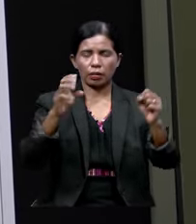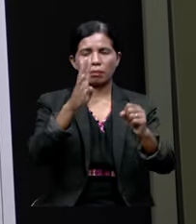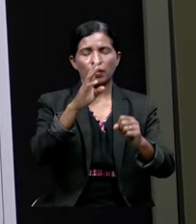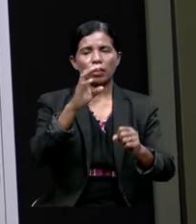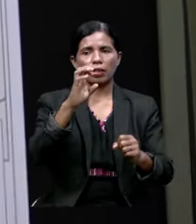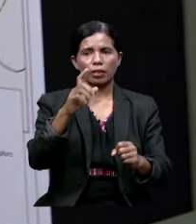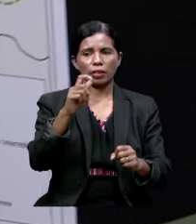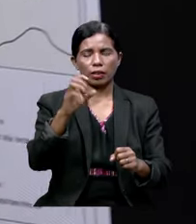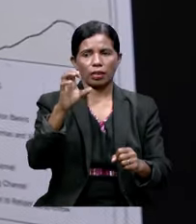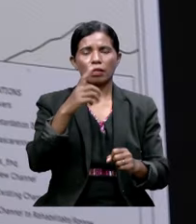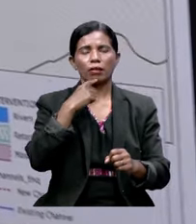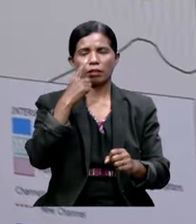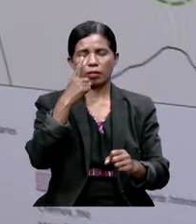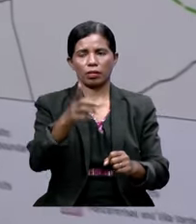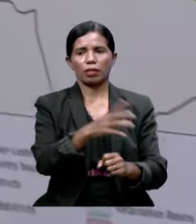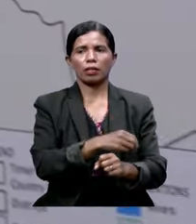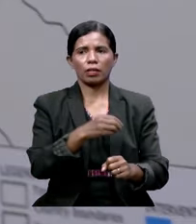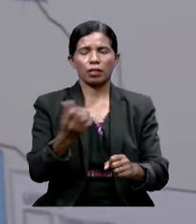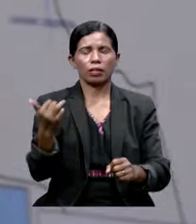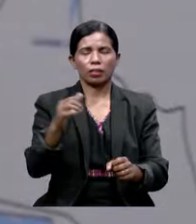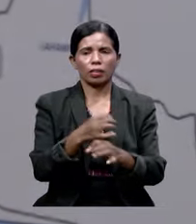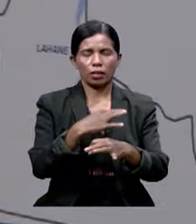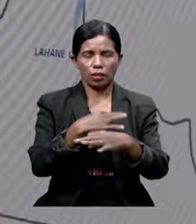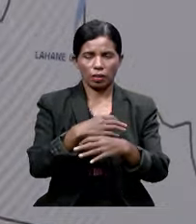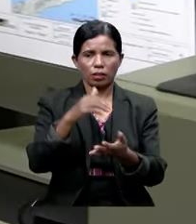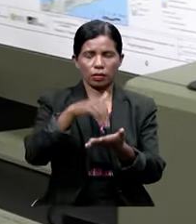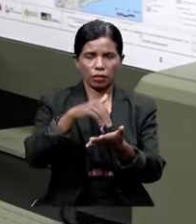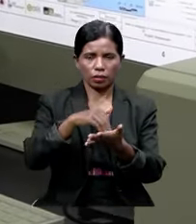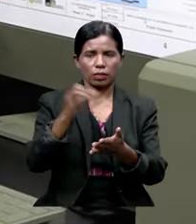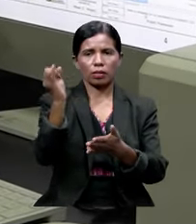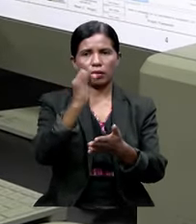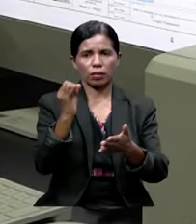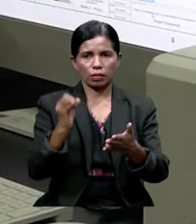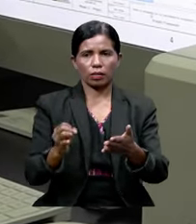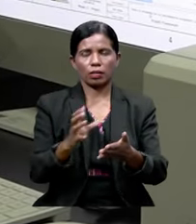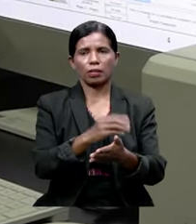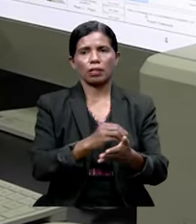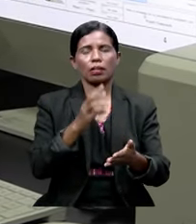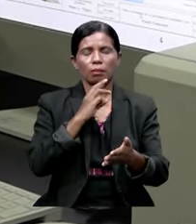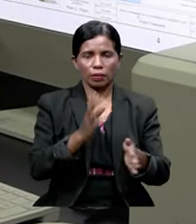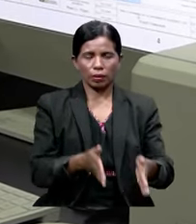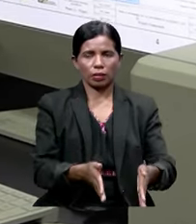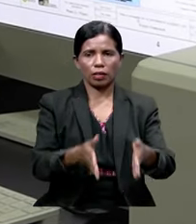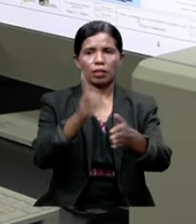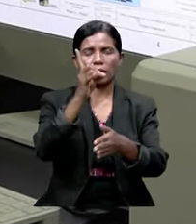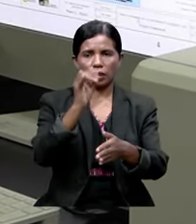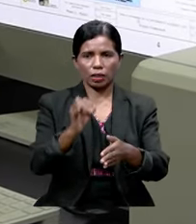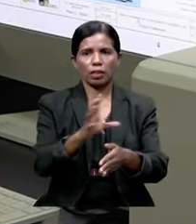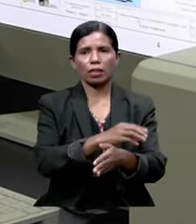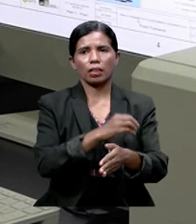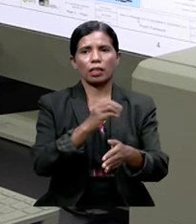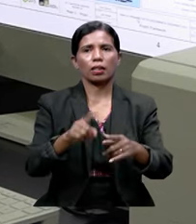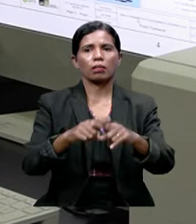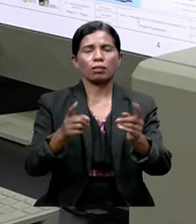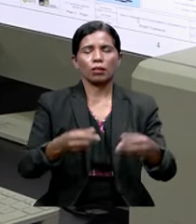BTLEP Gustavo da Cruz Actuir, sira halo na estudo halo desenho construção drenagem sira e a capital dili, no